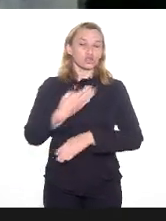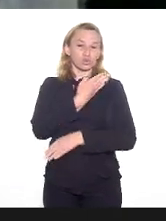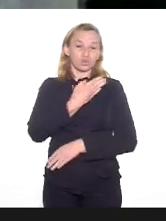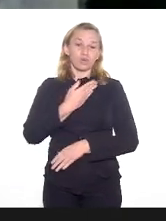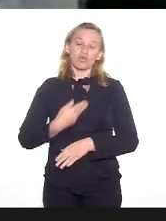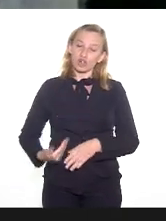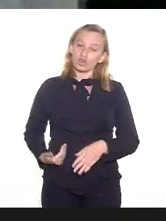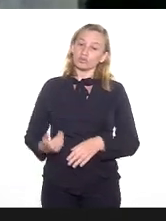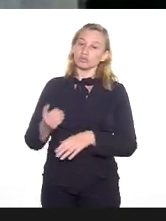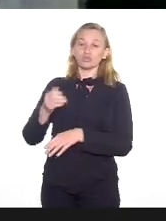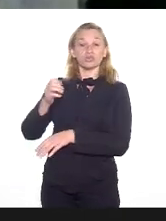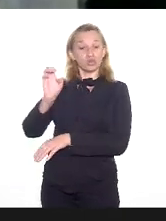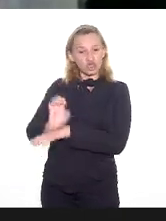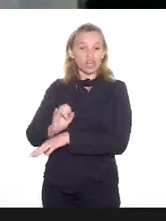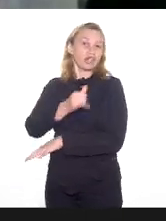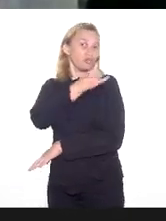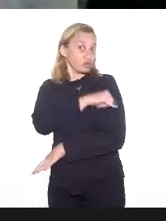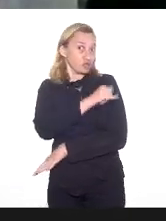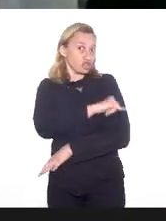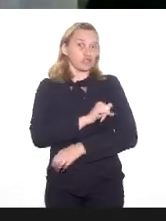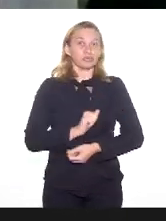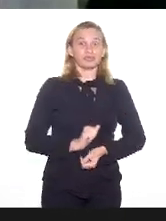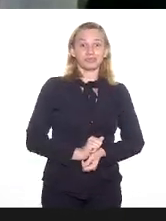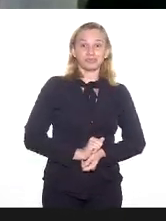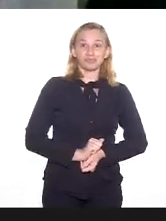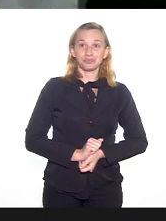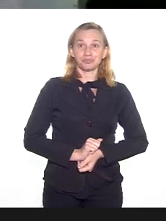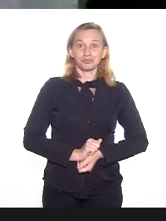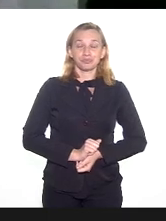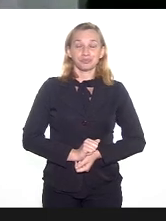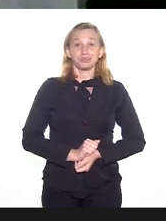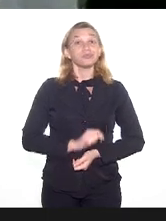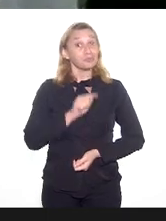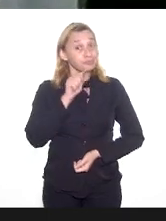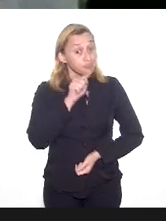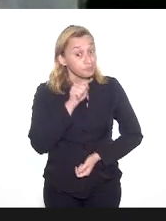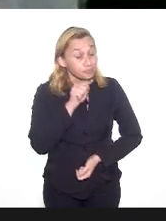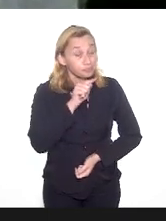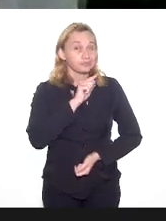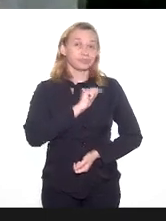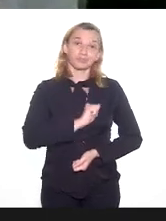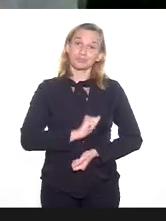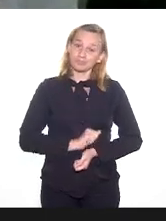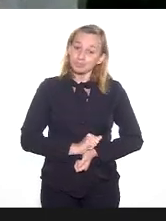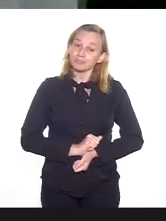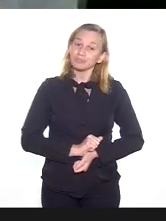do Estado do Rio de Janeiro. Quer dizer, isso daí é que